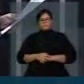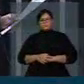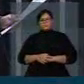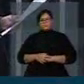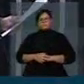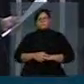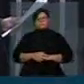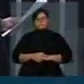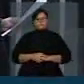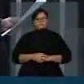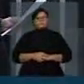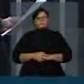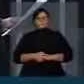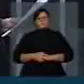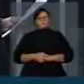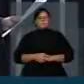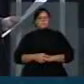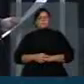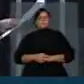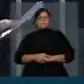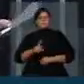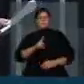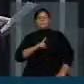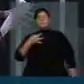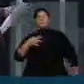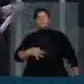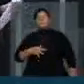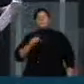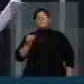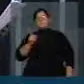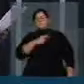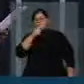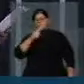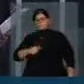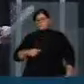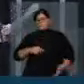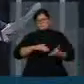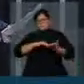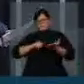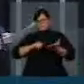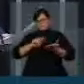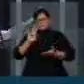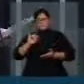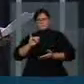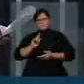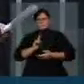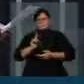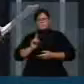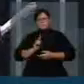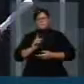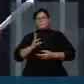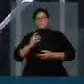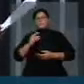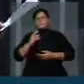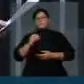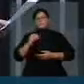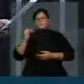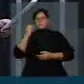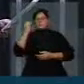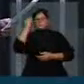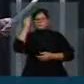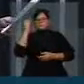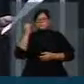território nacional. E eu tenho certeza que a derrubada desse veto vai ser de grande valia a todos os taxistas do Brasil.